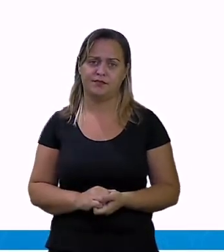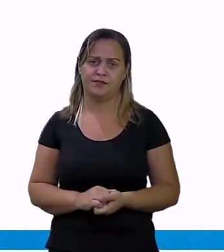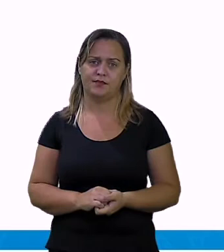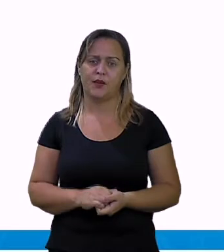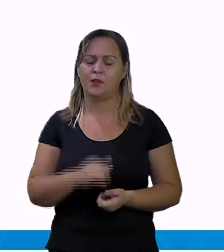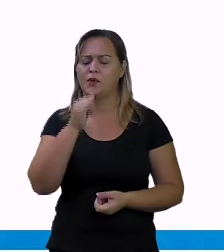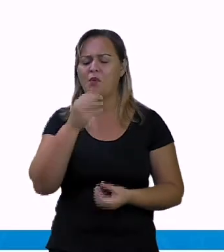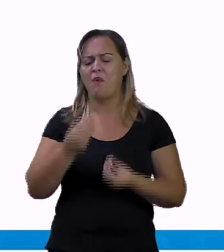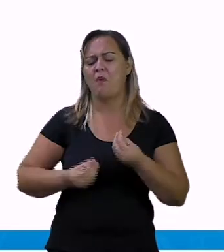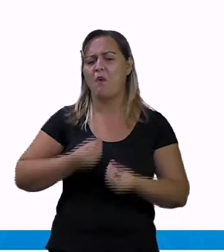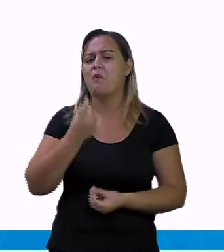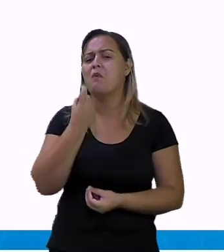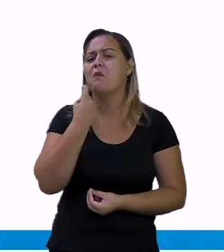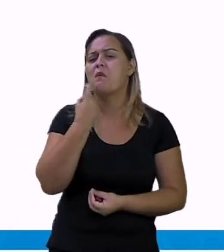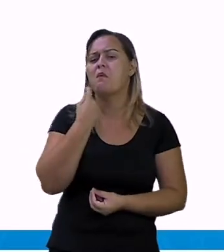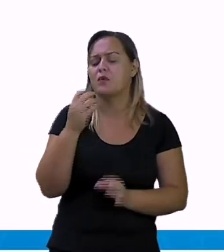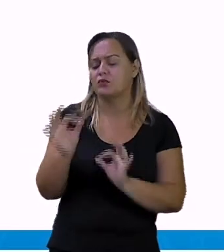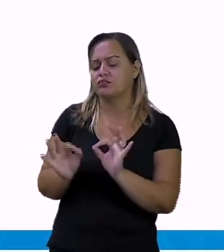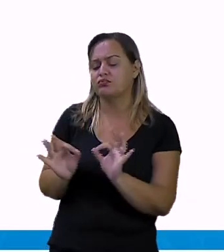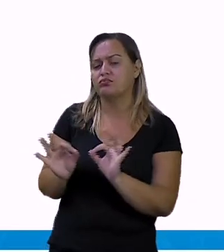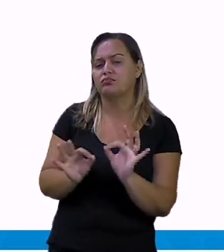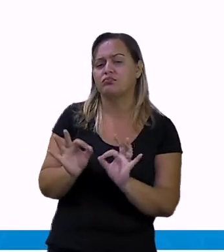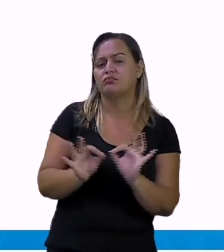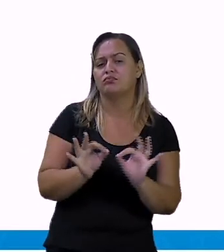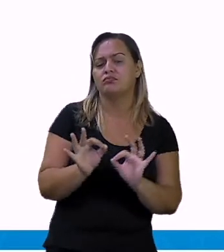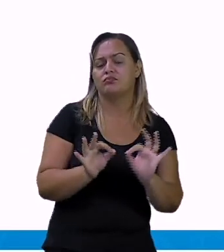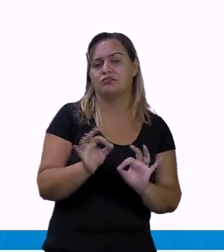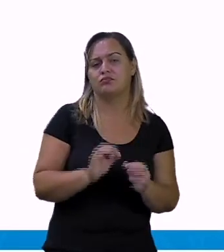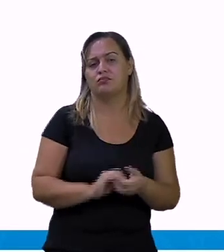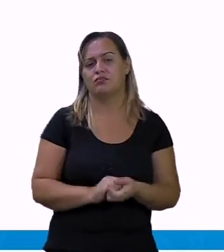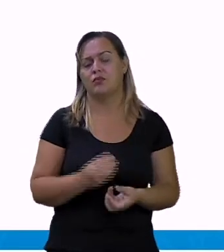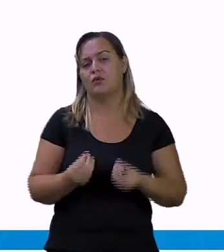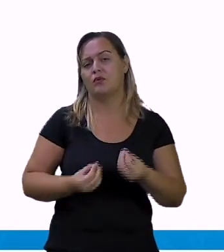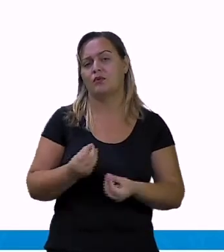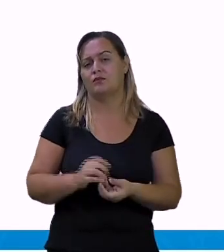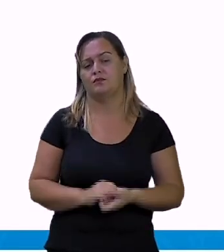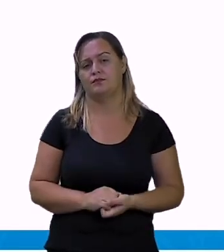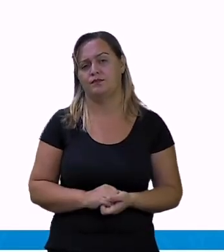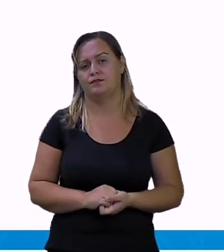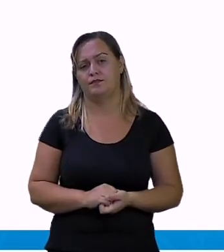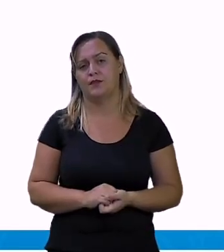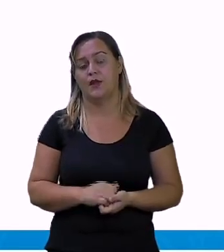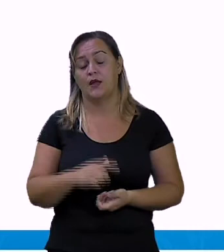organizam então? Então nós vamos ter peixes que são cartilaginosos, e aí nós vamos ter